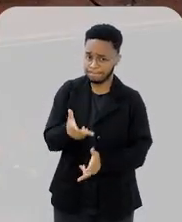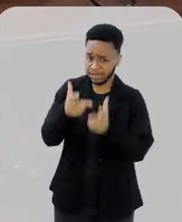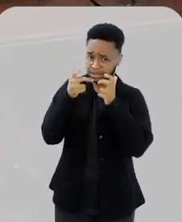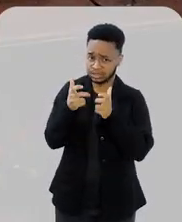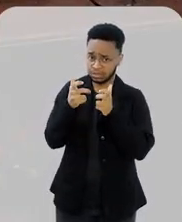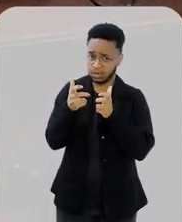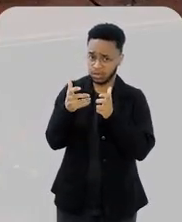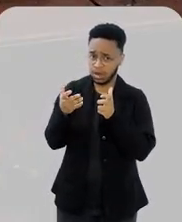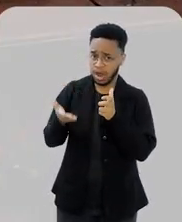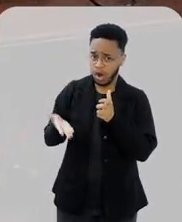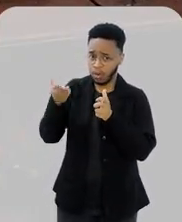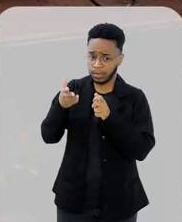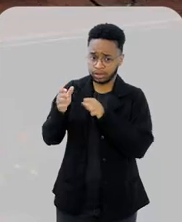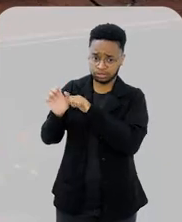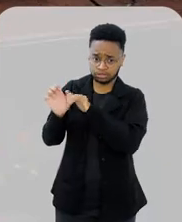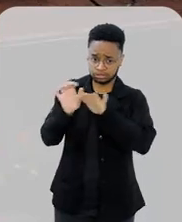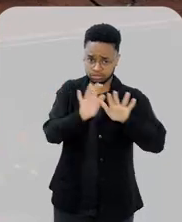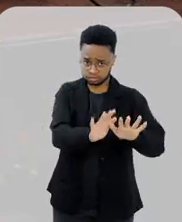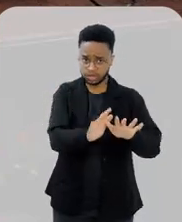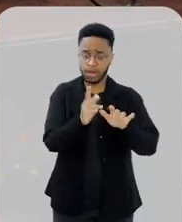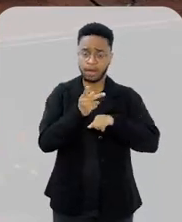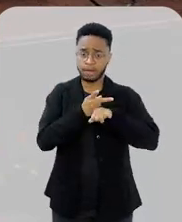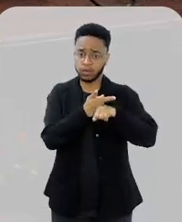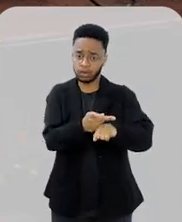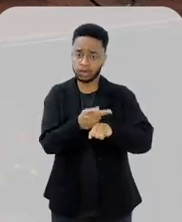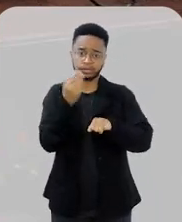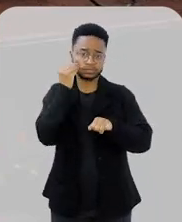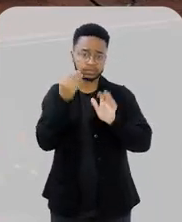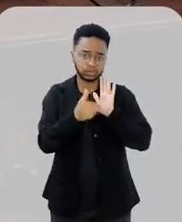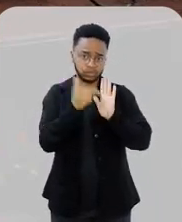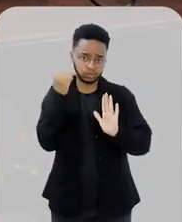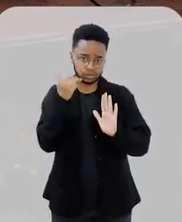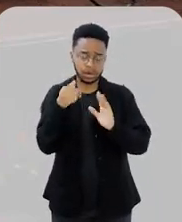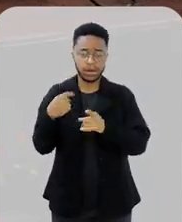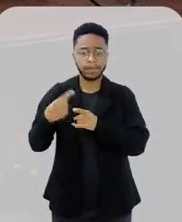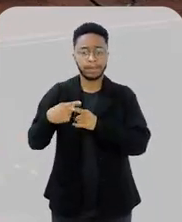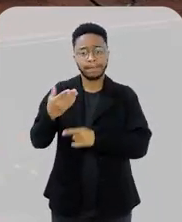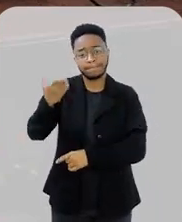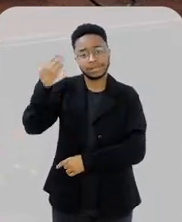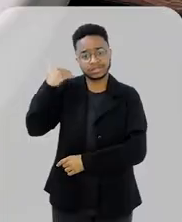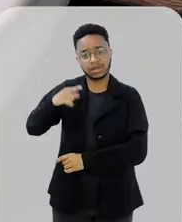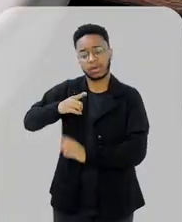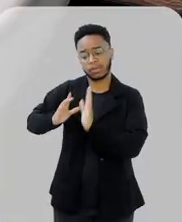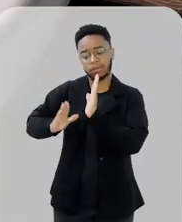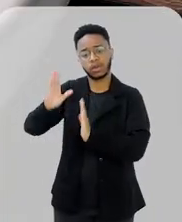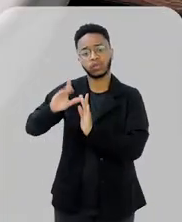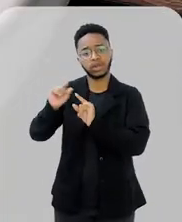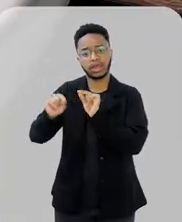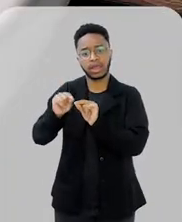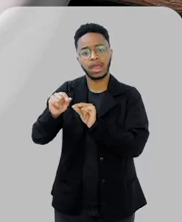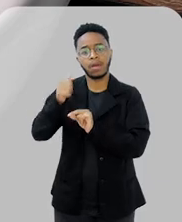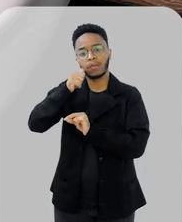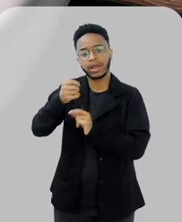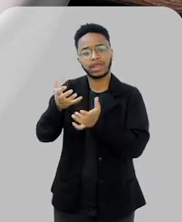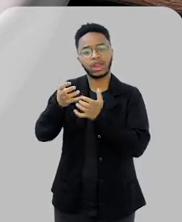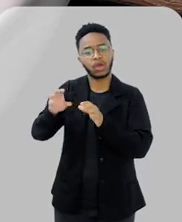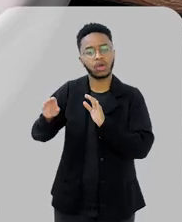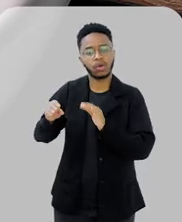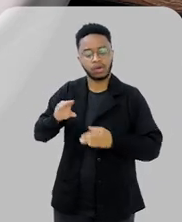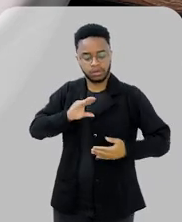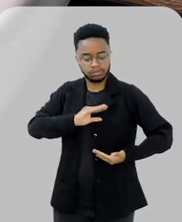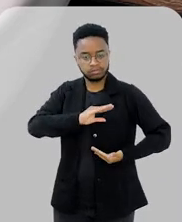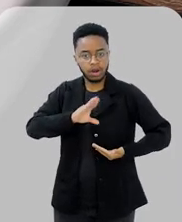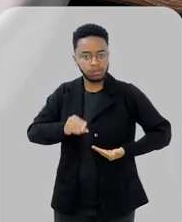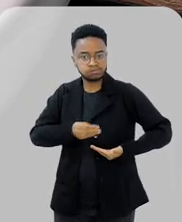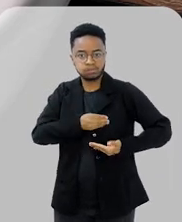um aumento, no consultório, enfim, na demanda cirúrgica, né? Foi o tempo que muitos recorriam, ao silicone, né,